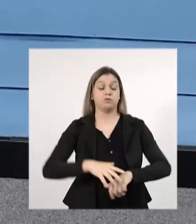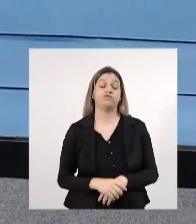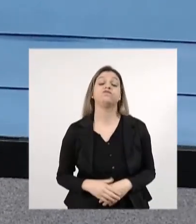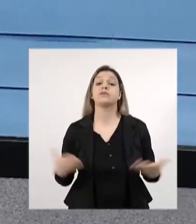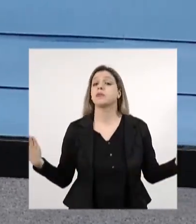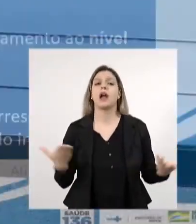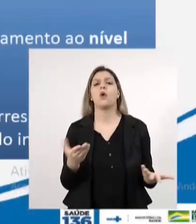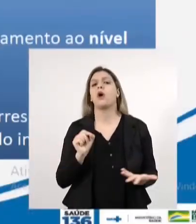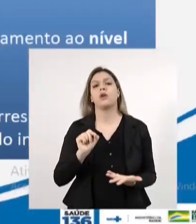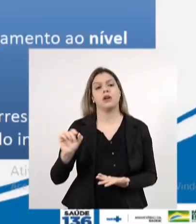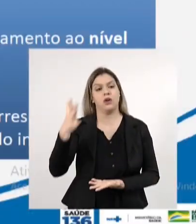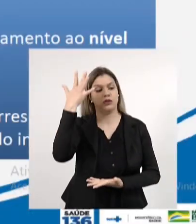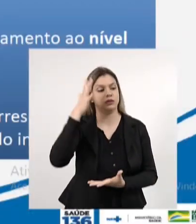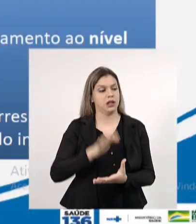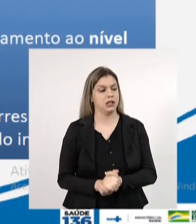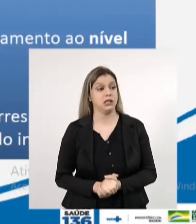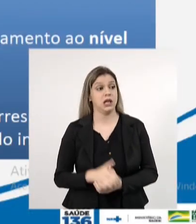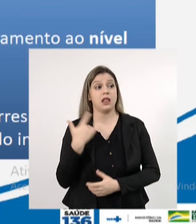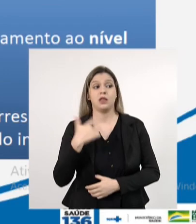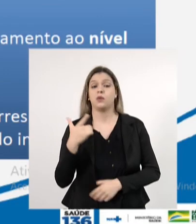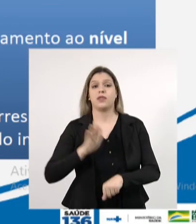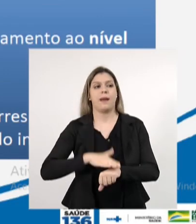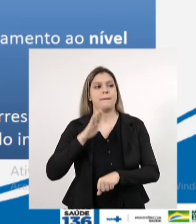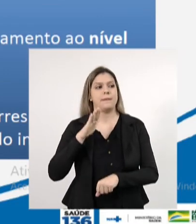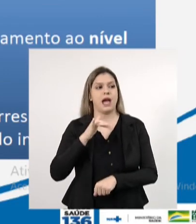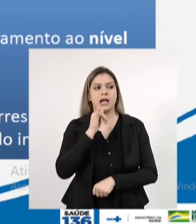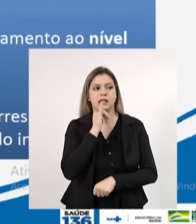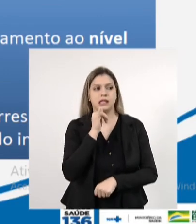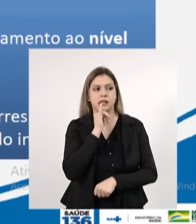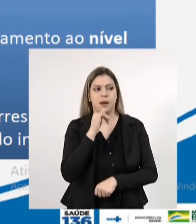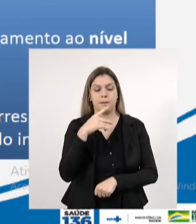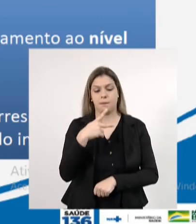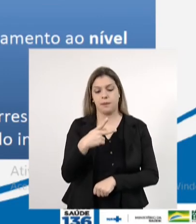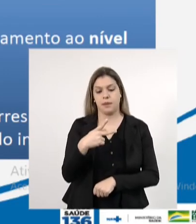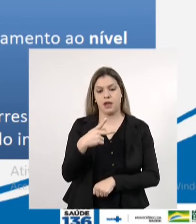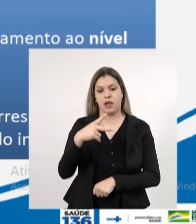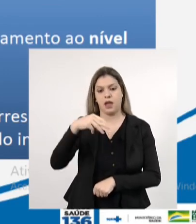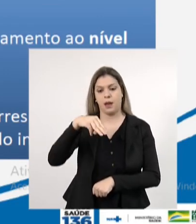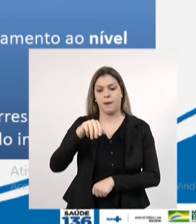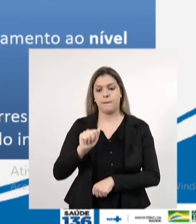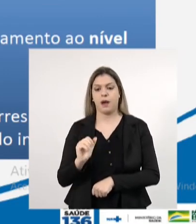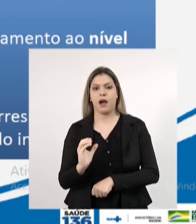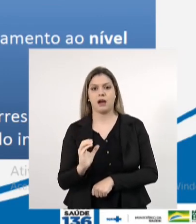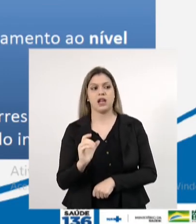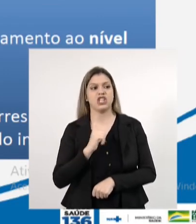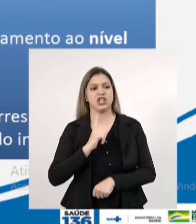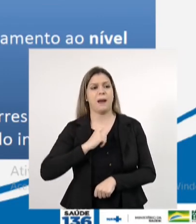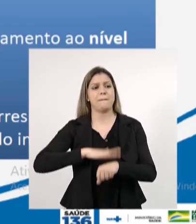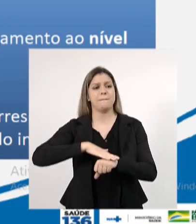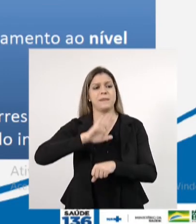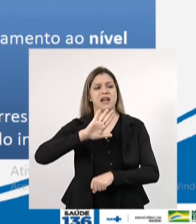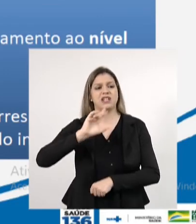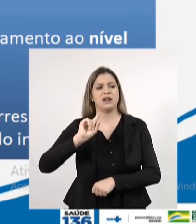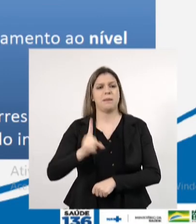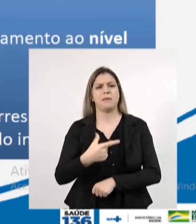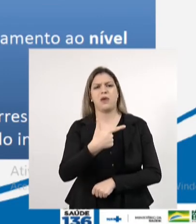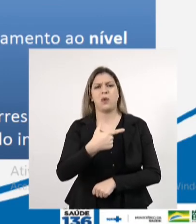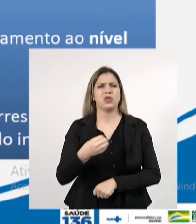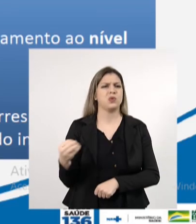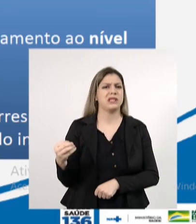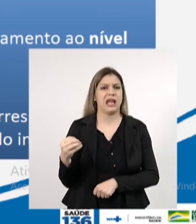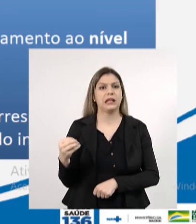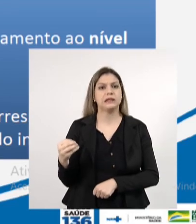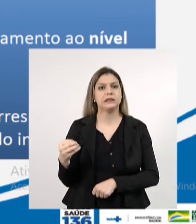vai acontecer? Não vai existir mais essa forma do PEMAC. O PEMAC tinha mais de 1.200 variáveis que